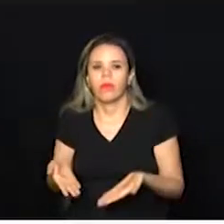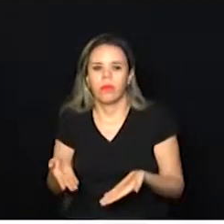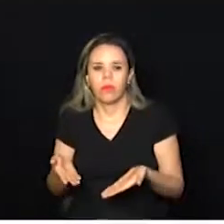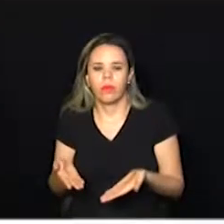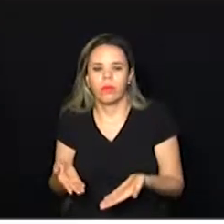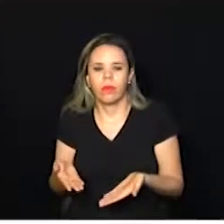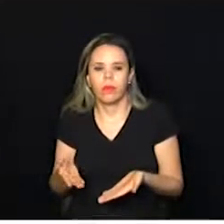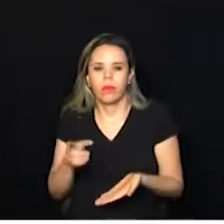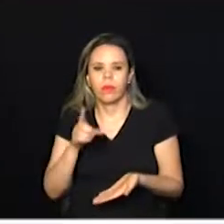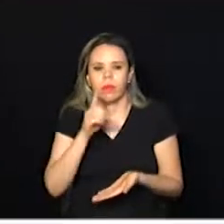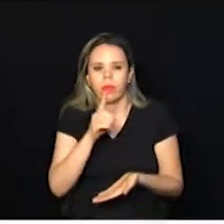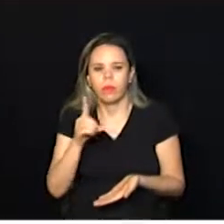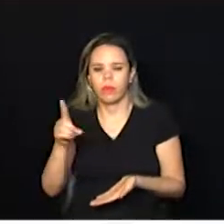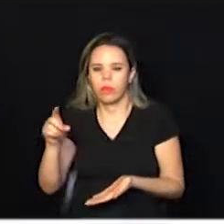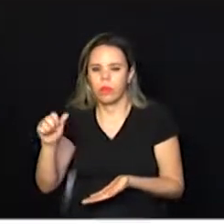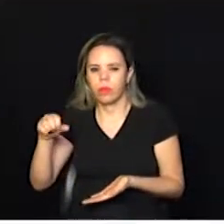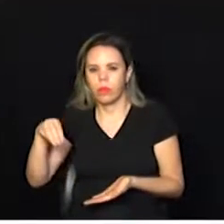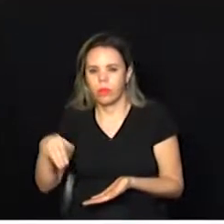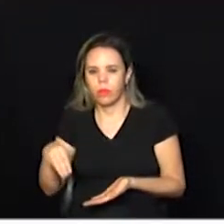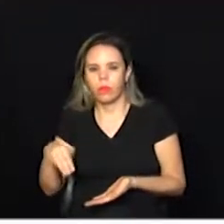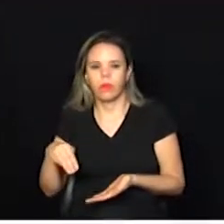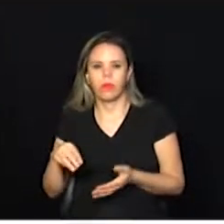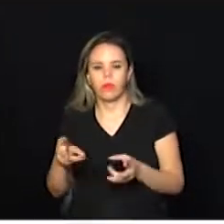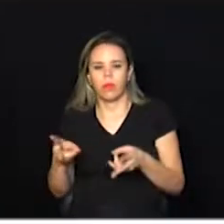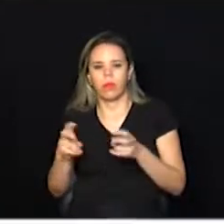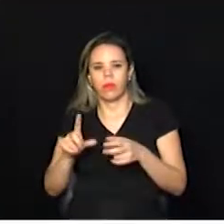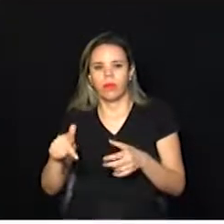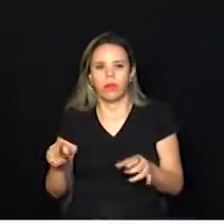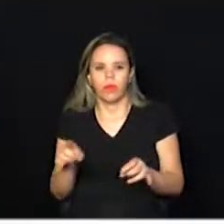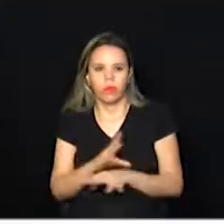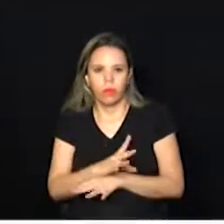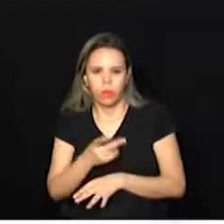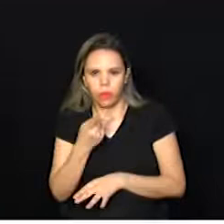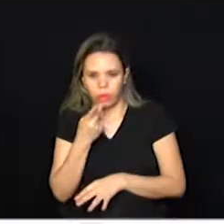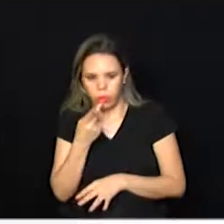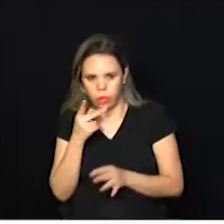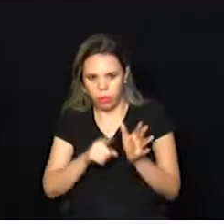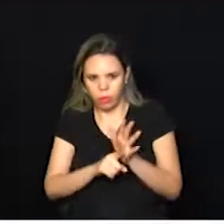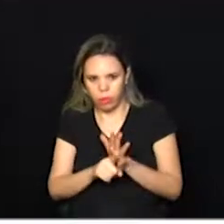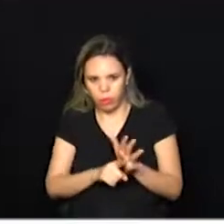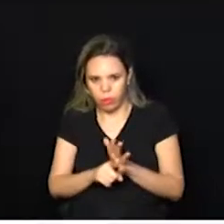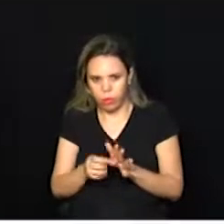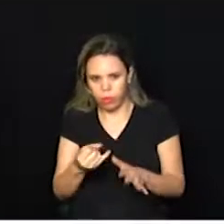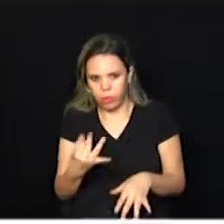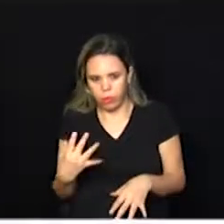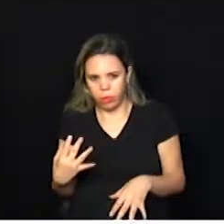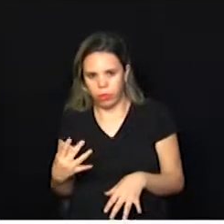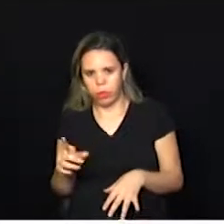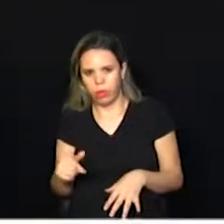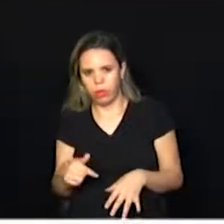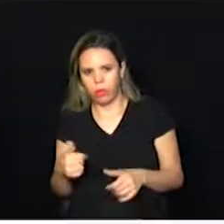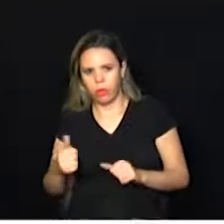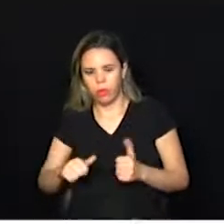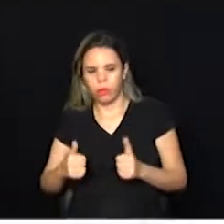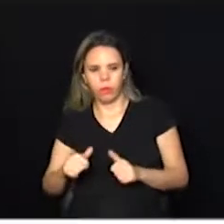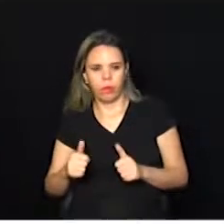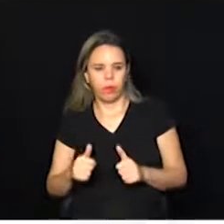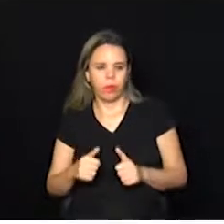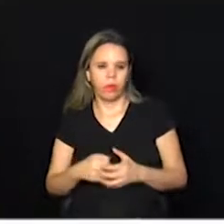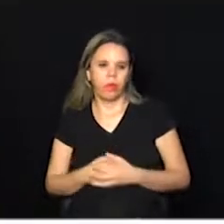as DDMs. Vocês vão conseguir notar, até depois, quando a gente falar um pouquinho dos dados, o quanto isso a gente avalia que teve um